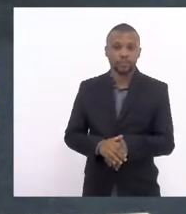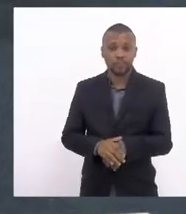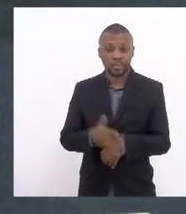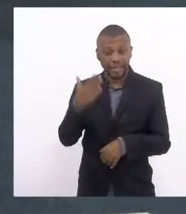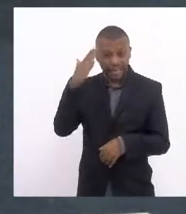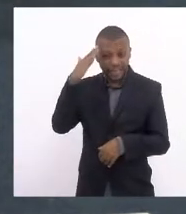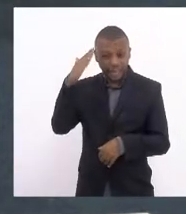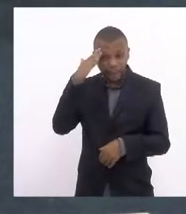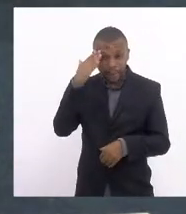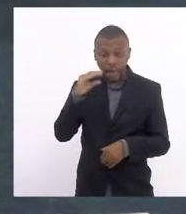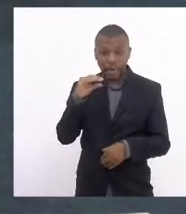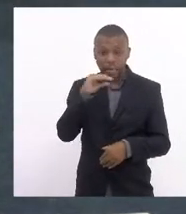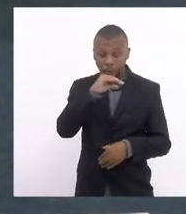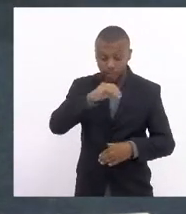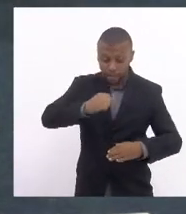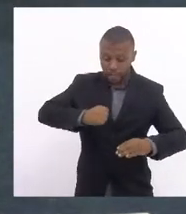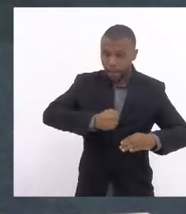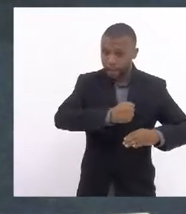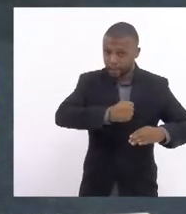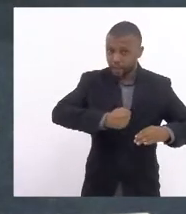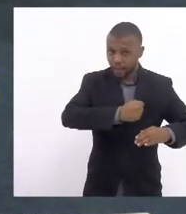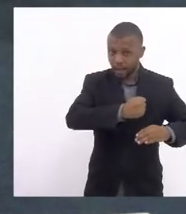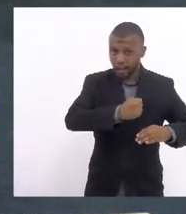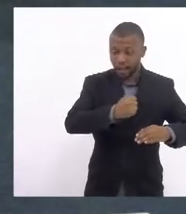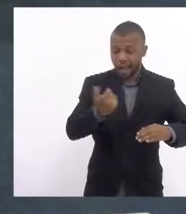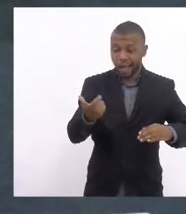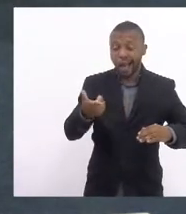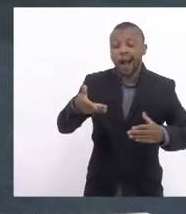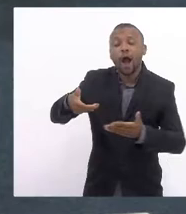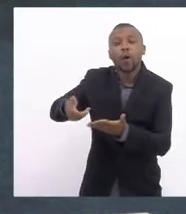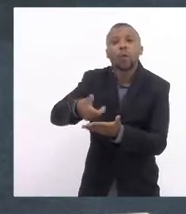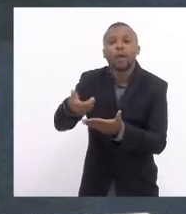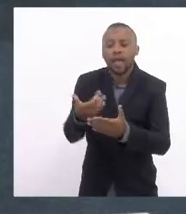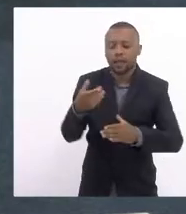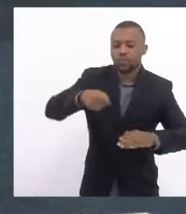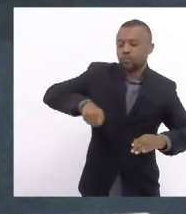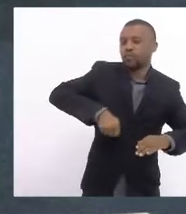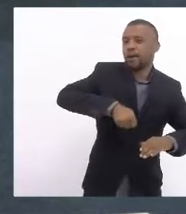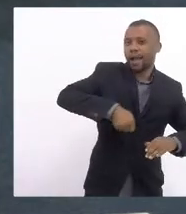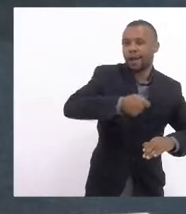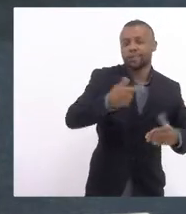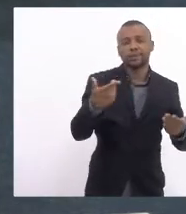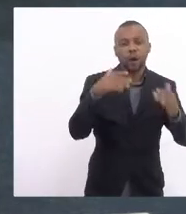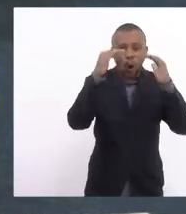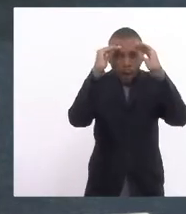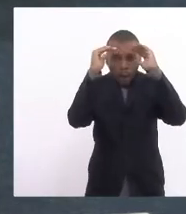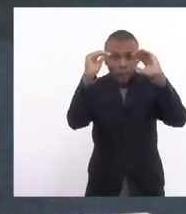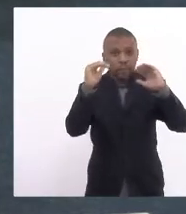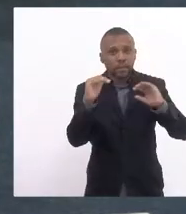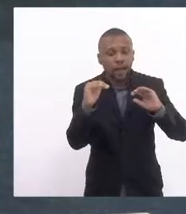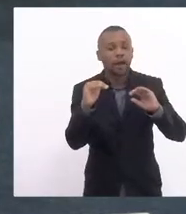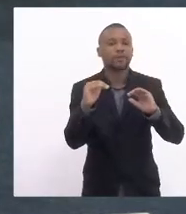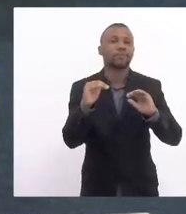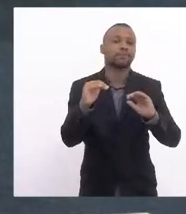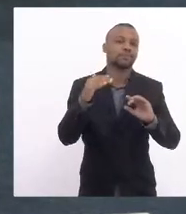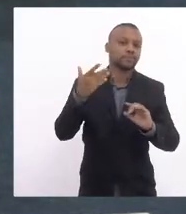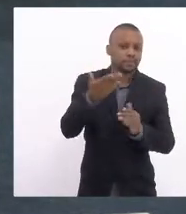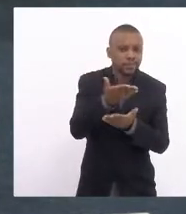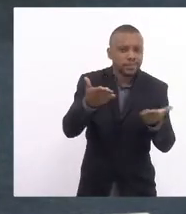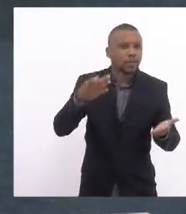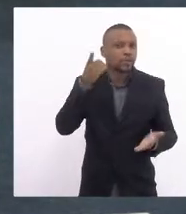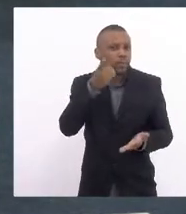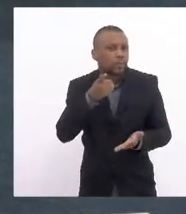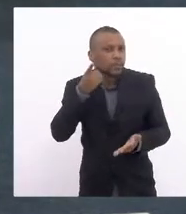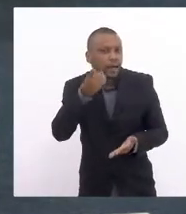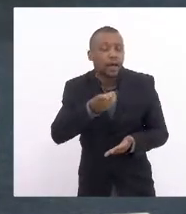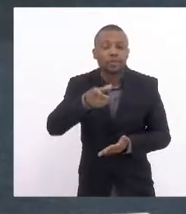mexe. Com todo respeito aos demais deputados que se pronunciaram, que me antecederam, com todo respeito à deputada autora do projeto, com todo